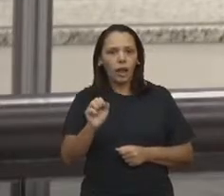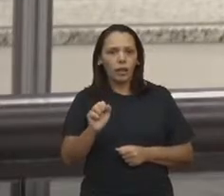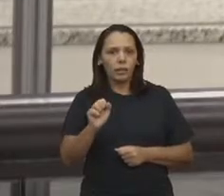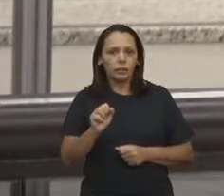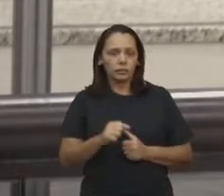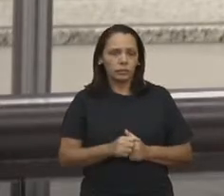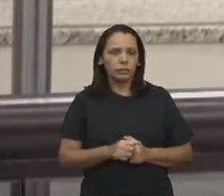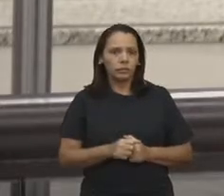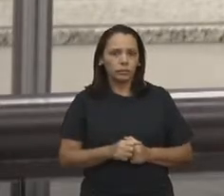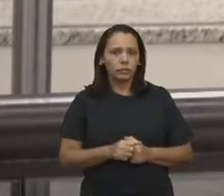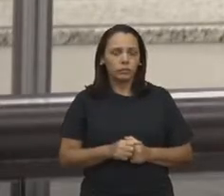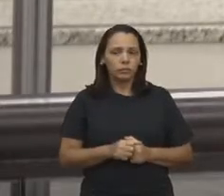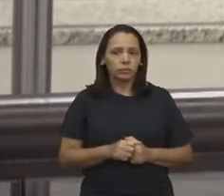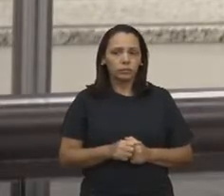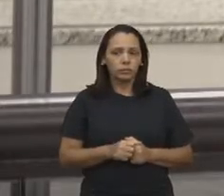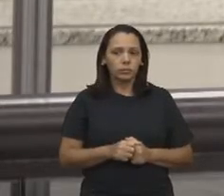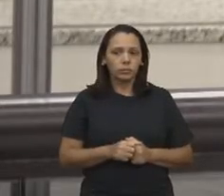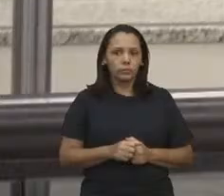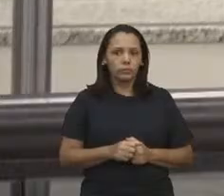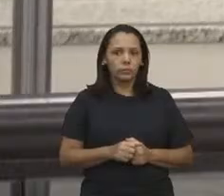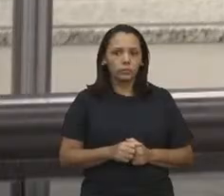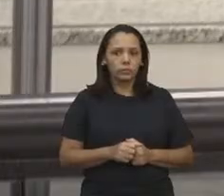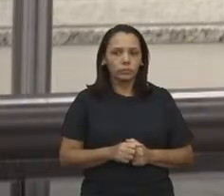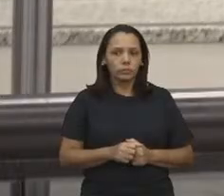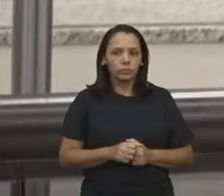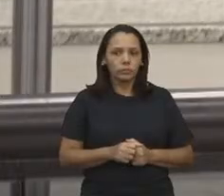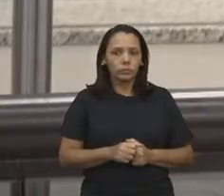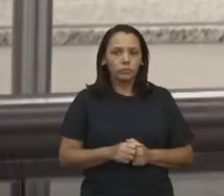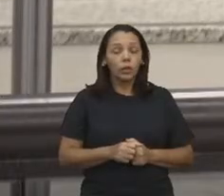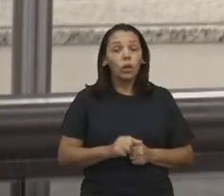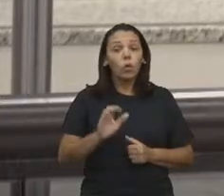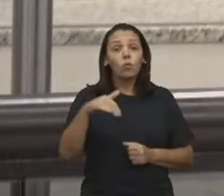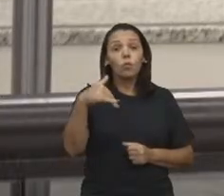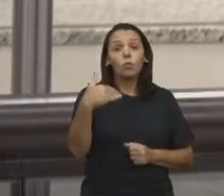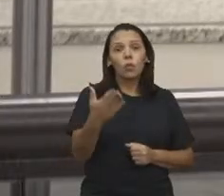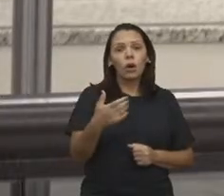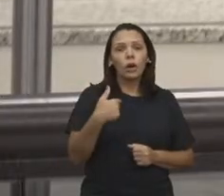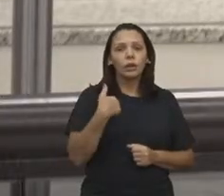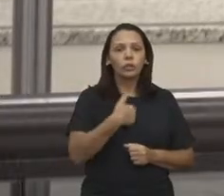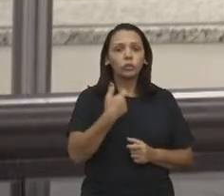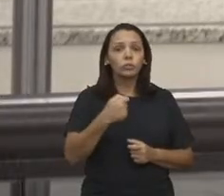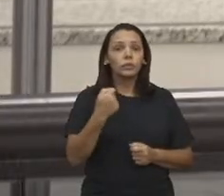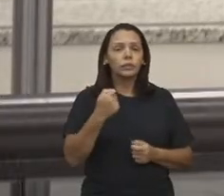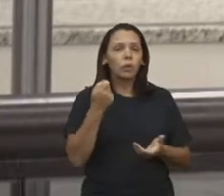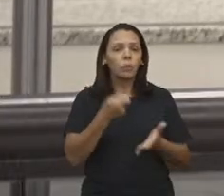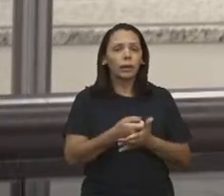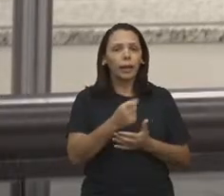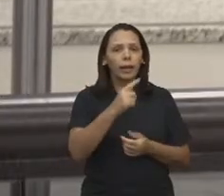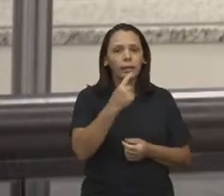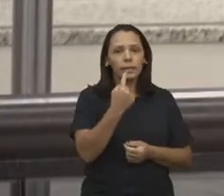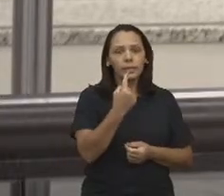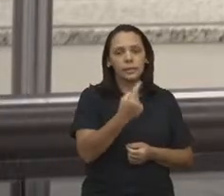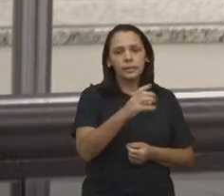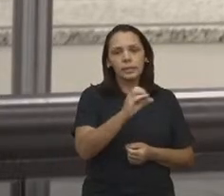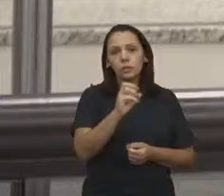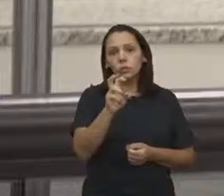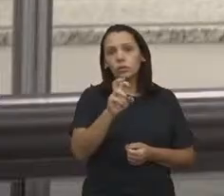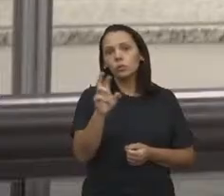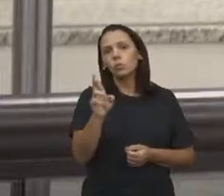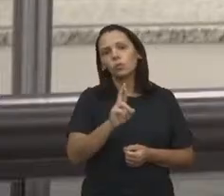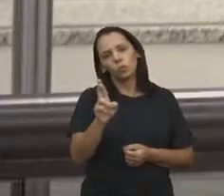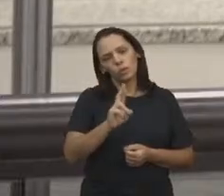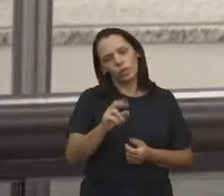105 para jogar fora, no lugar privado. E a gente tem um aterro sanitário. Tem um aterro sanitário que vai usar esse